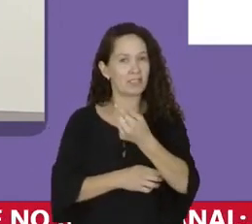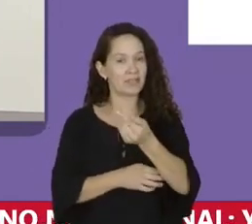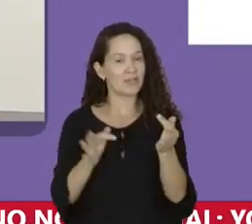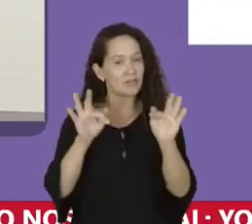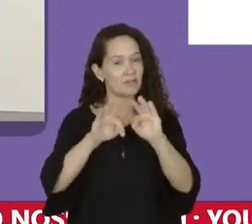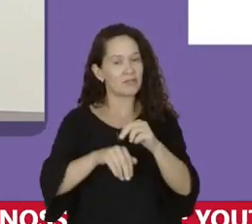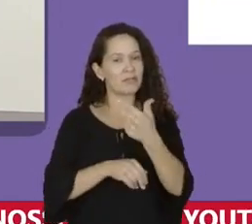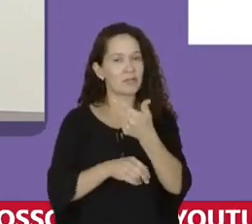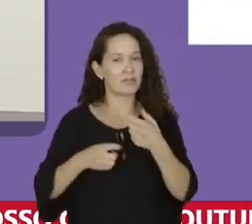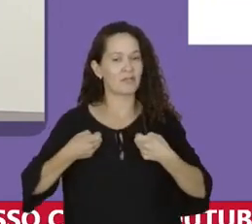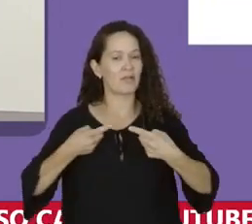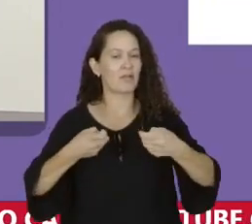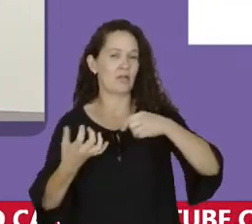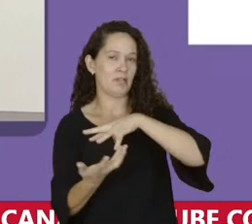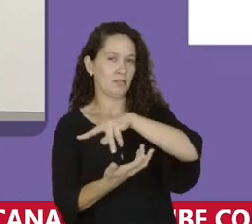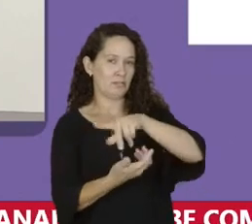Mundial.